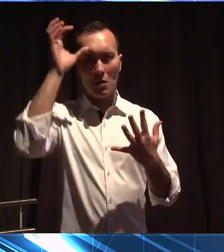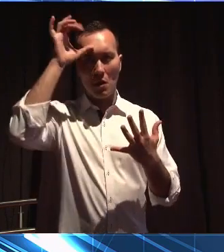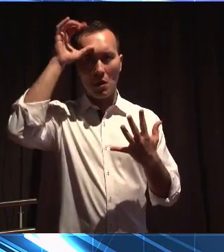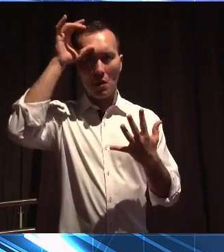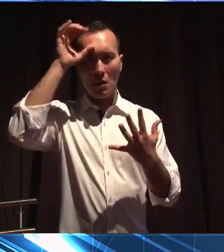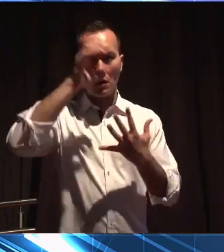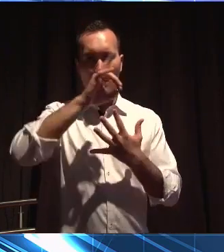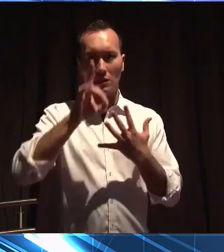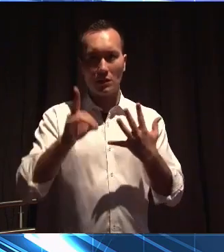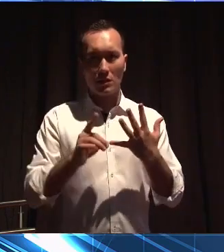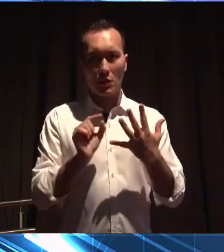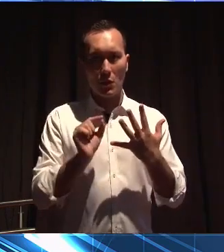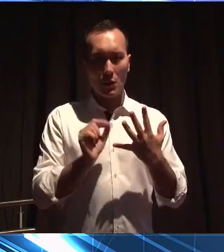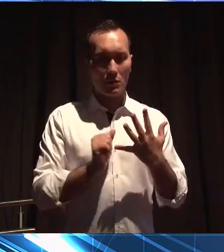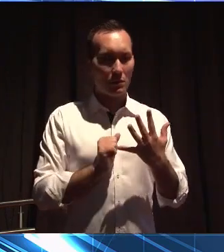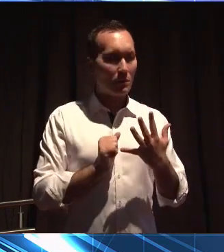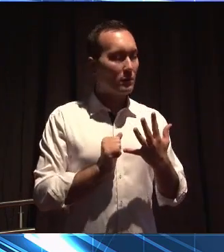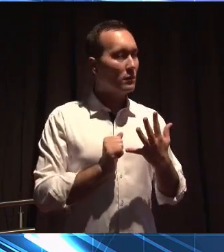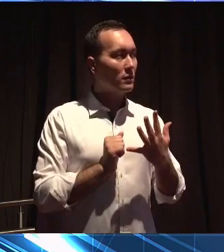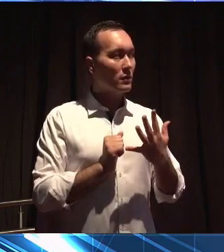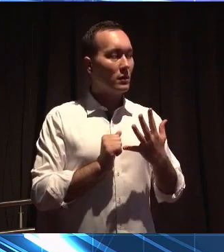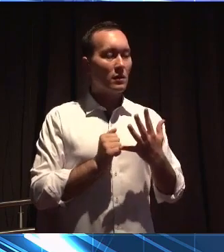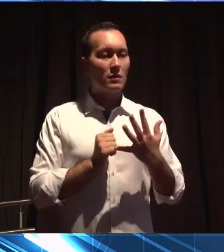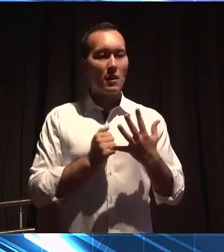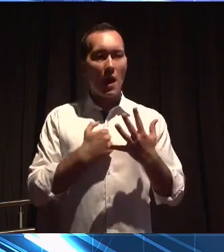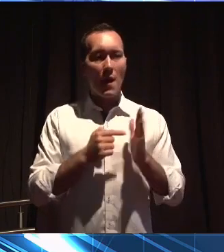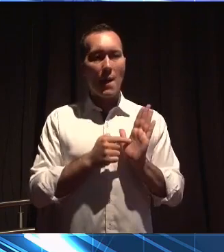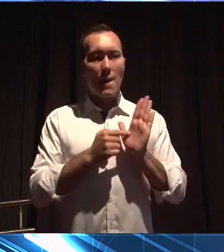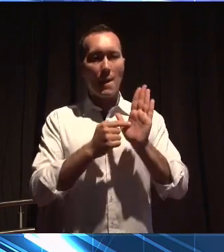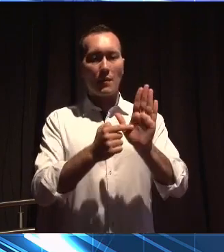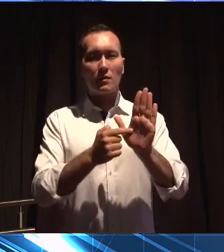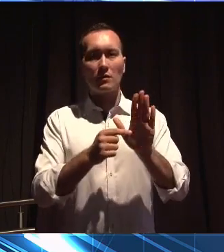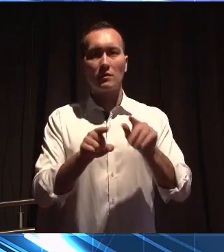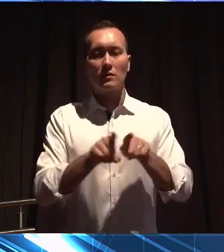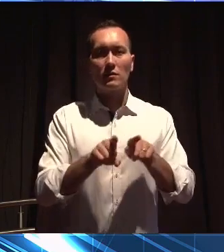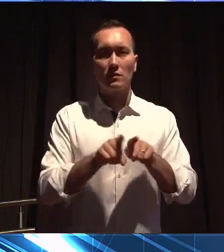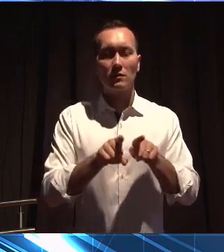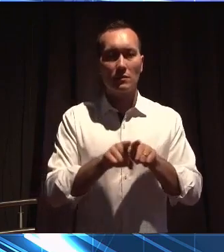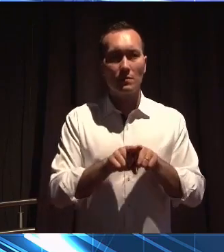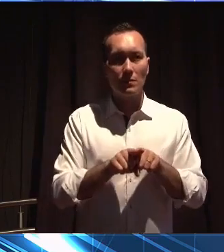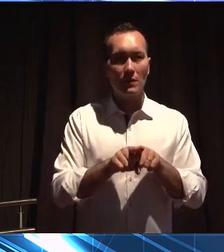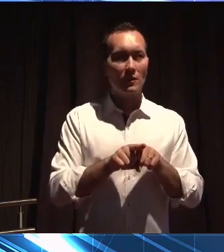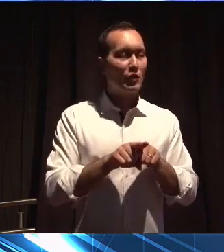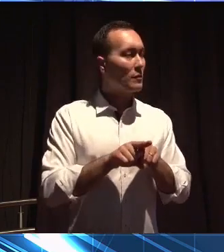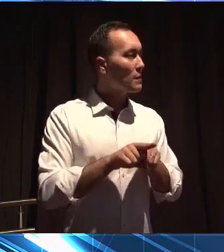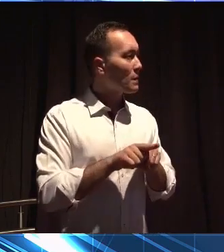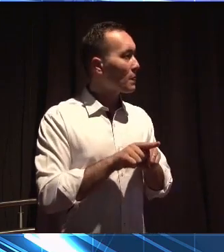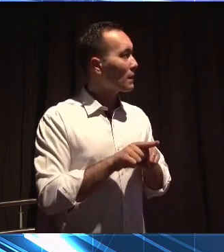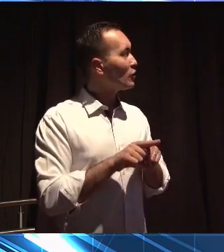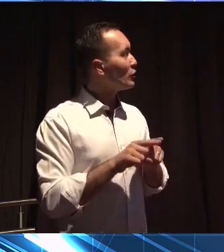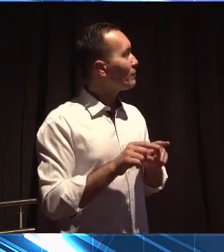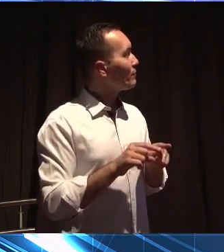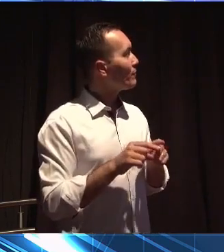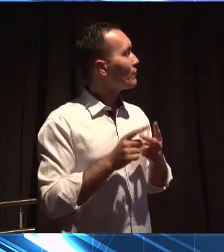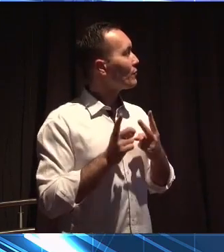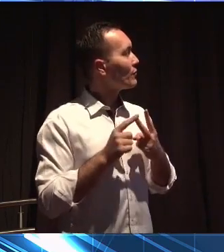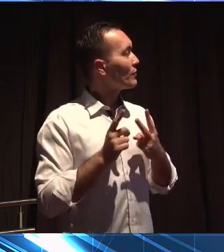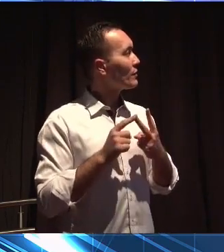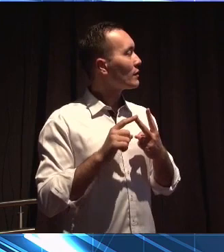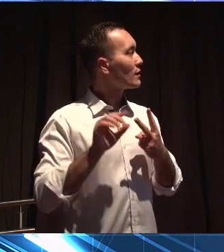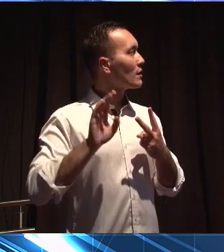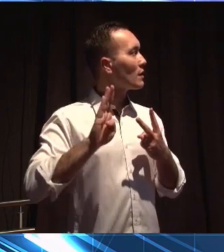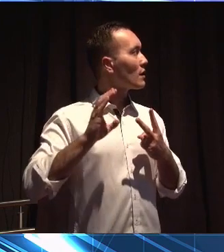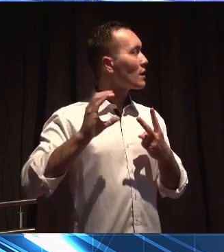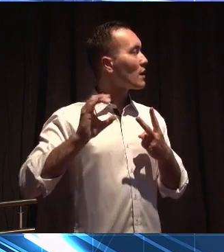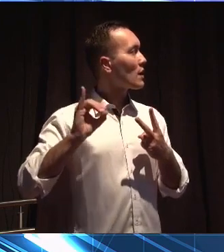dar uma cientificada do que é. O que são BCIs, que normalmente é o que mais é associado com questão de